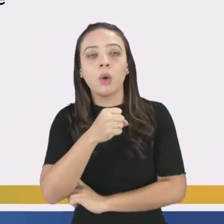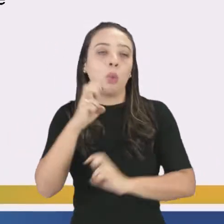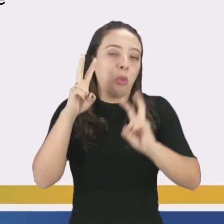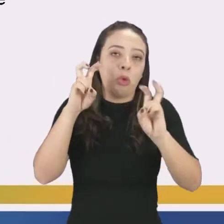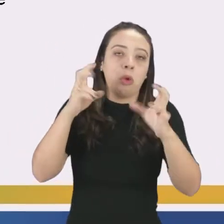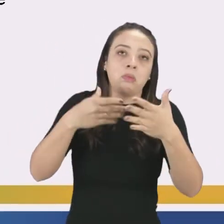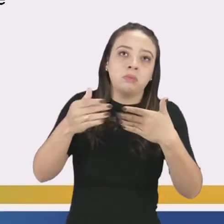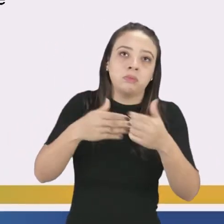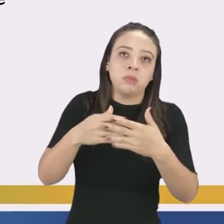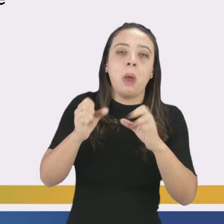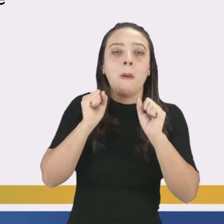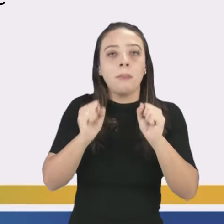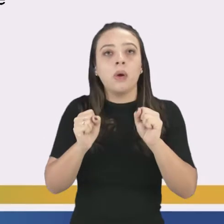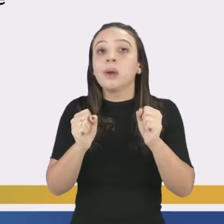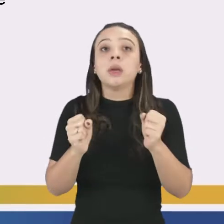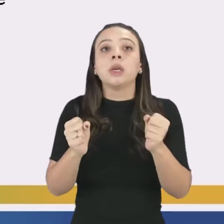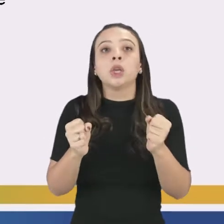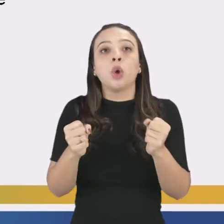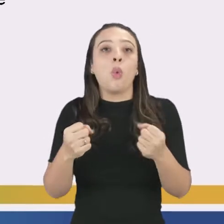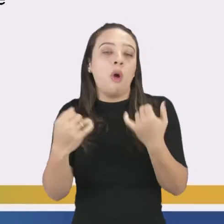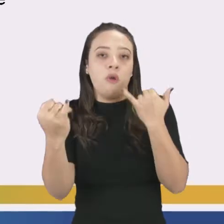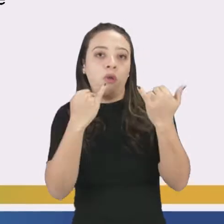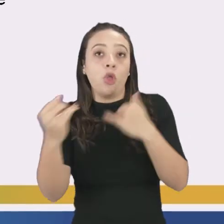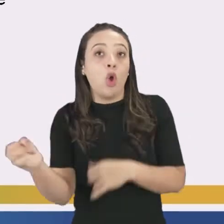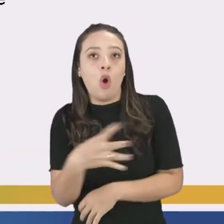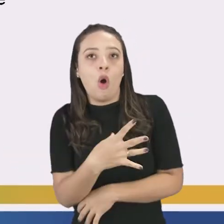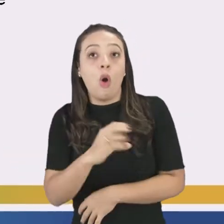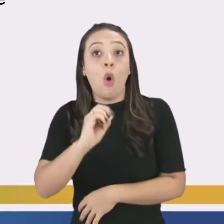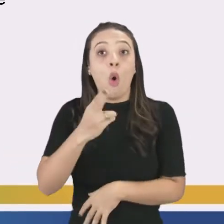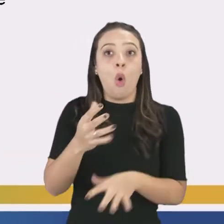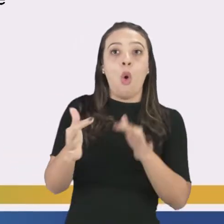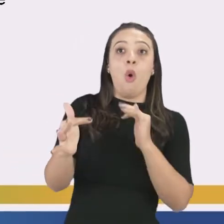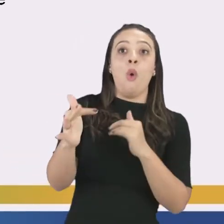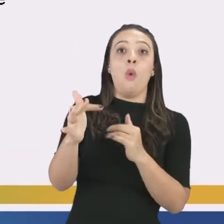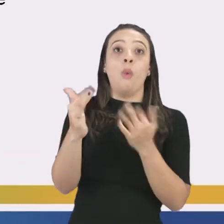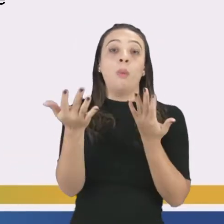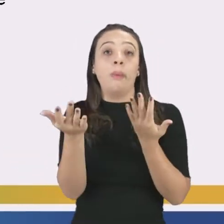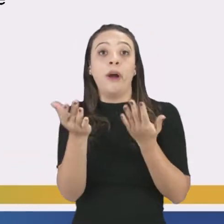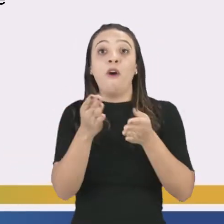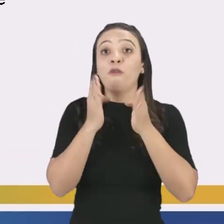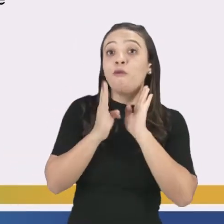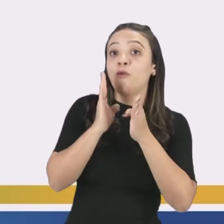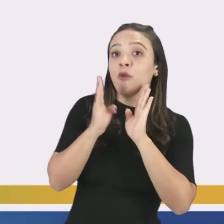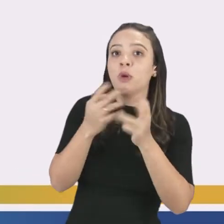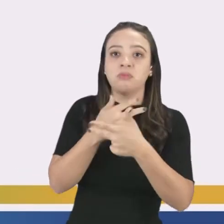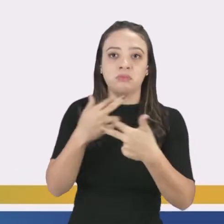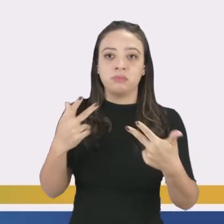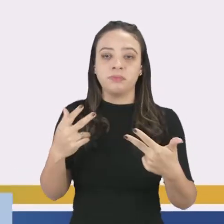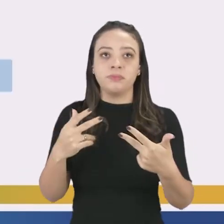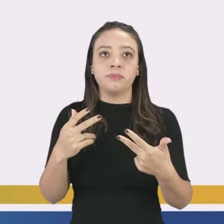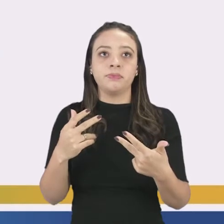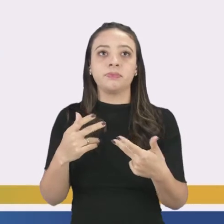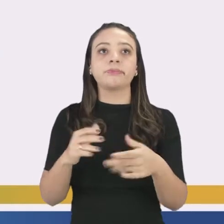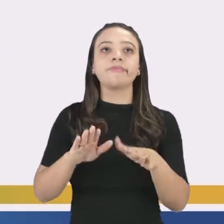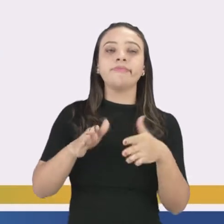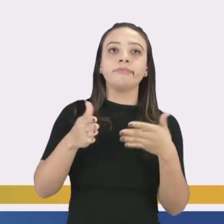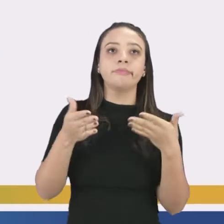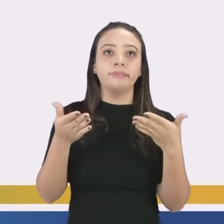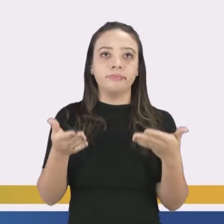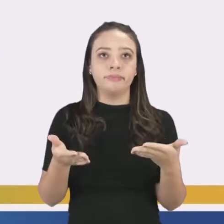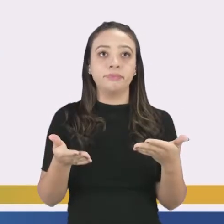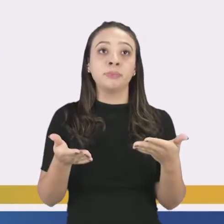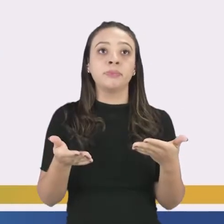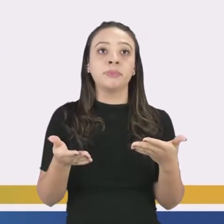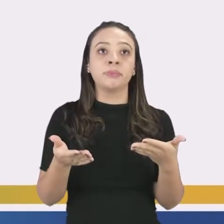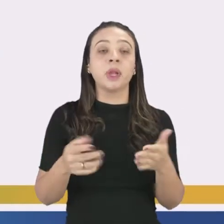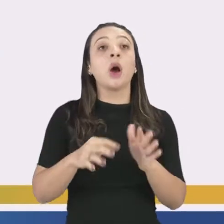um assunto. Pode ser um assunto da atualidade, pode ser uma fofoca, entre outras coisas, ok? Vamos lá.